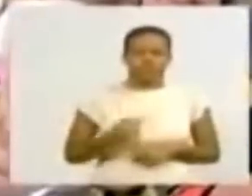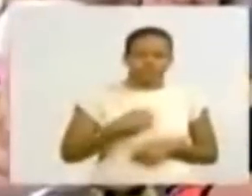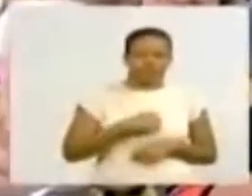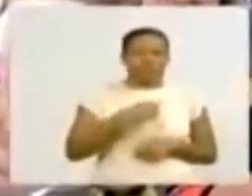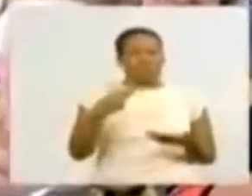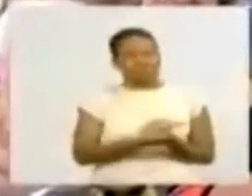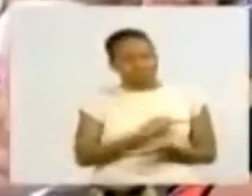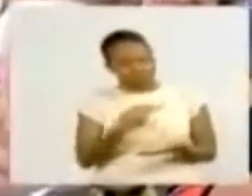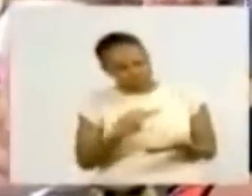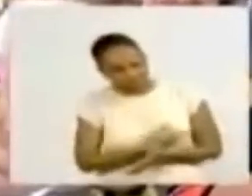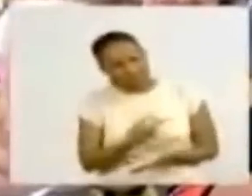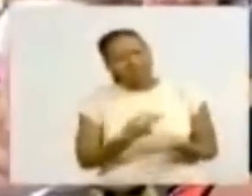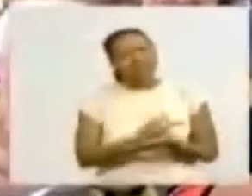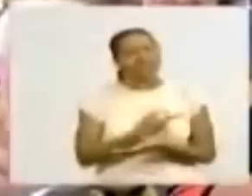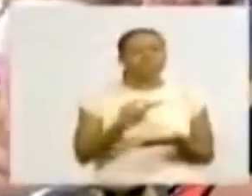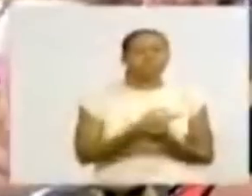Apesar dos meus erros,